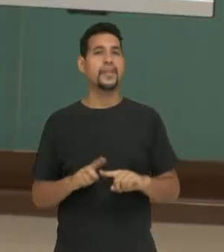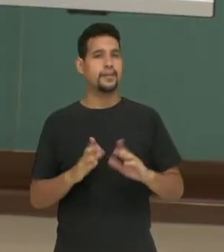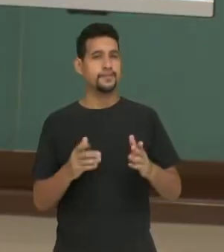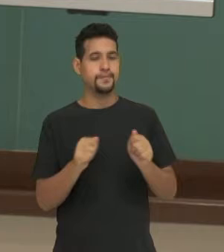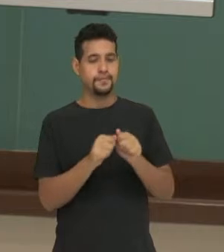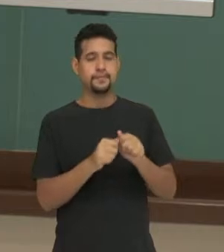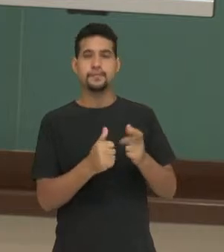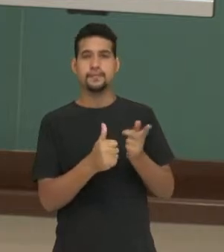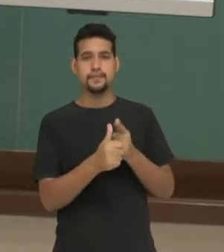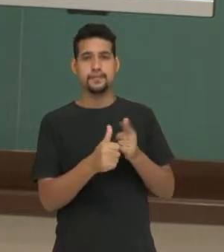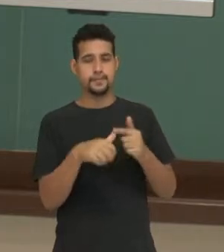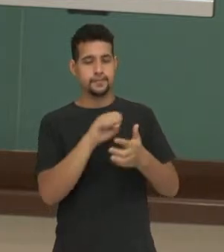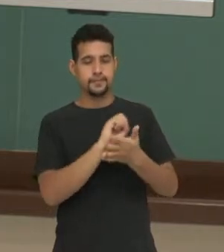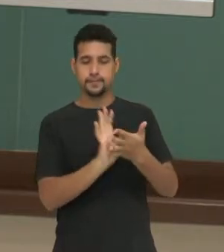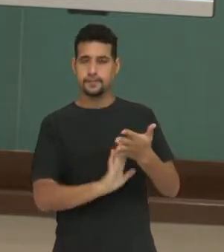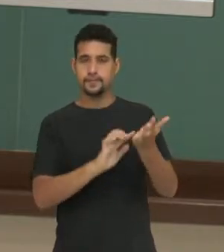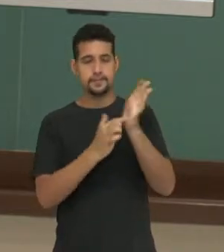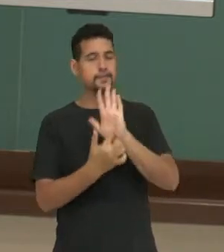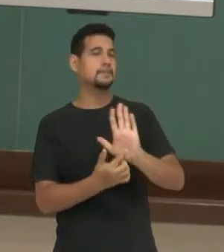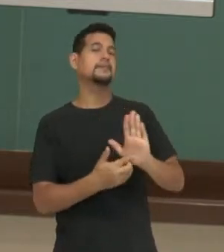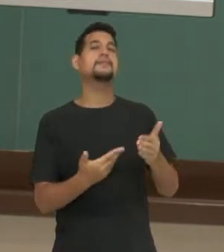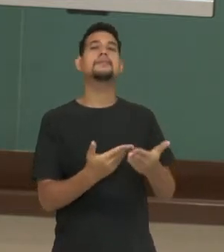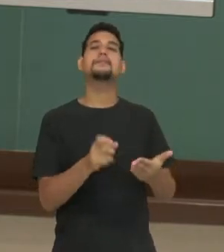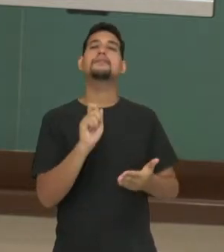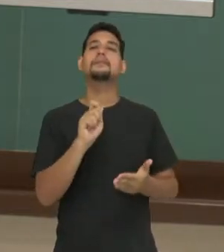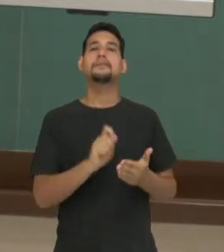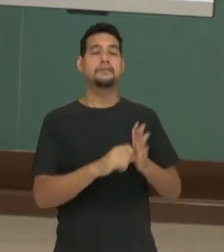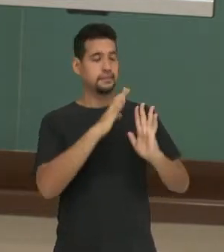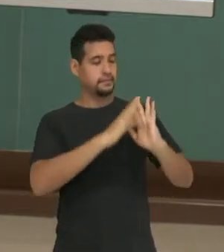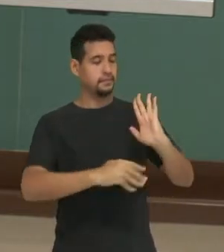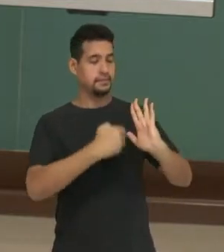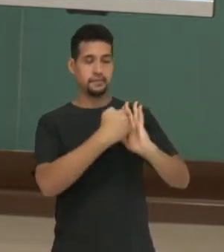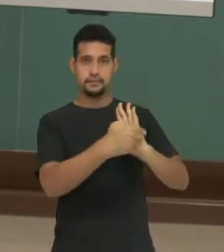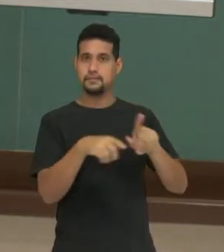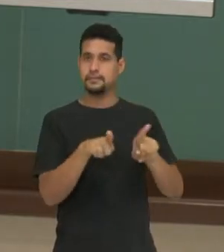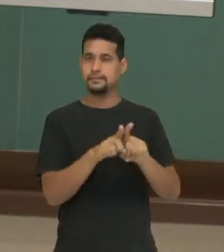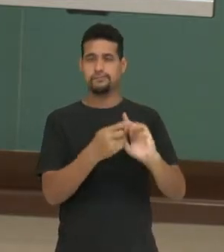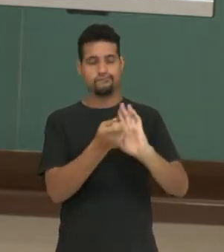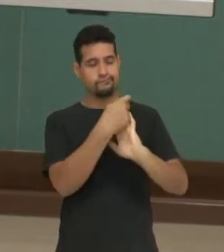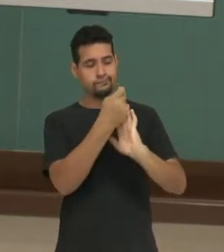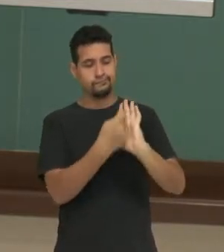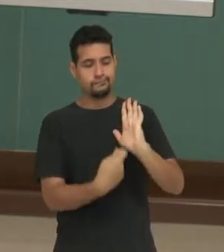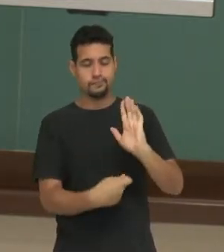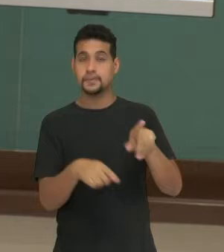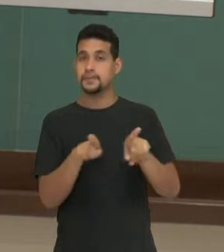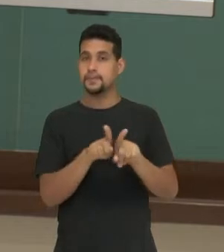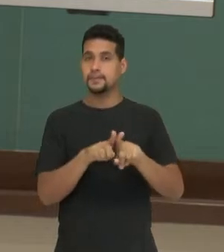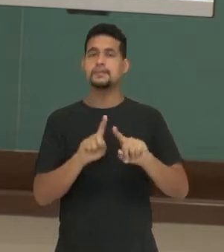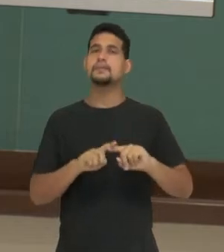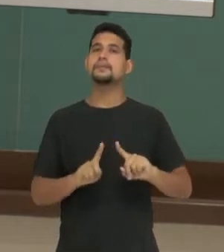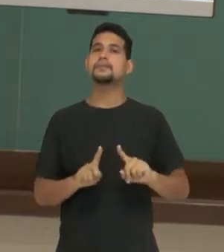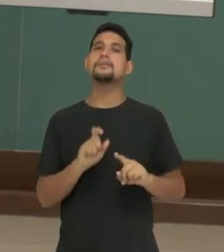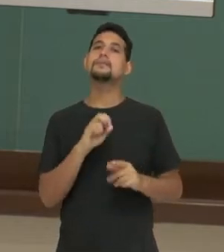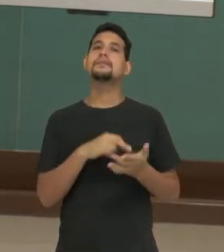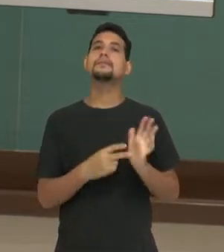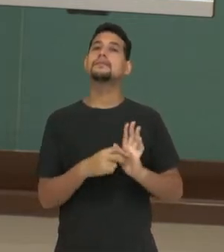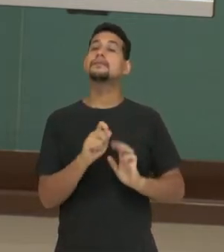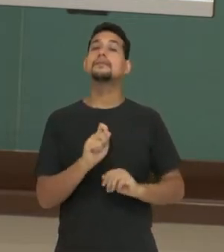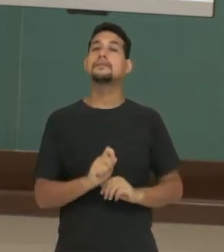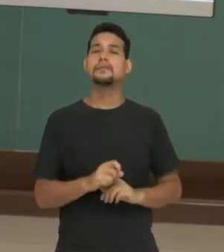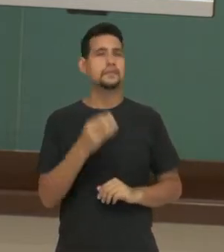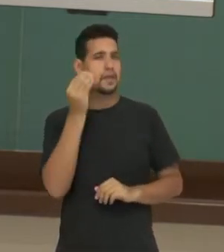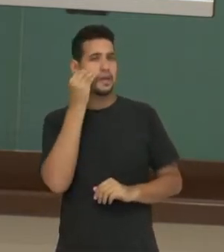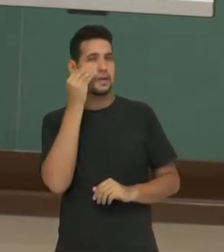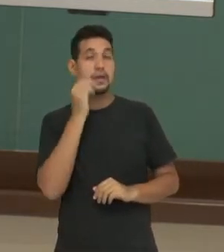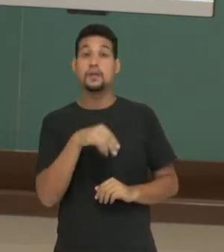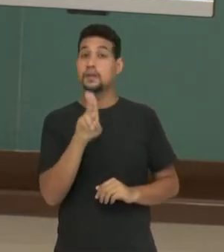nossa primeira atividade. Eu apresento para vocês aqui uma tabela, né, para vocês preencherem, e aí vocês vão tentar dar